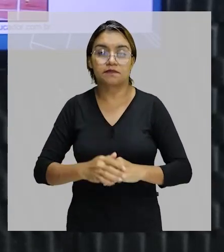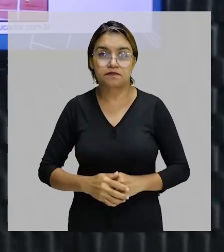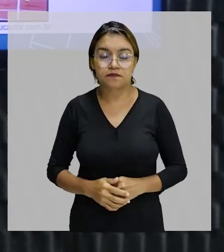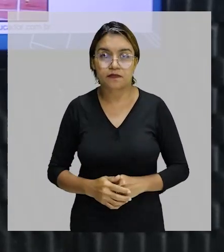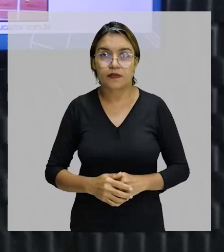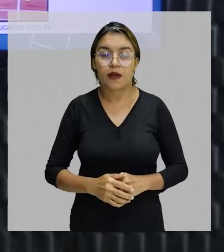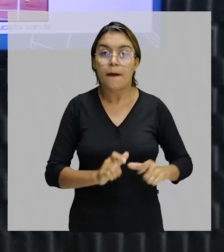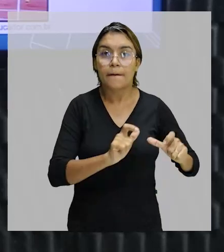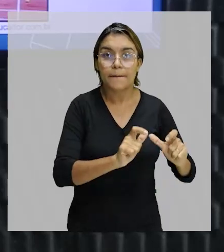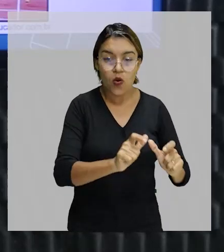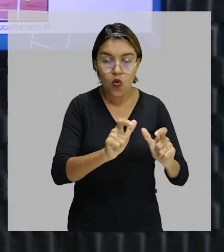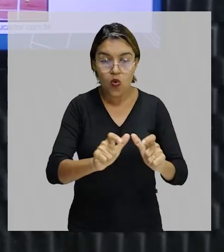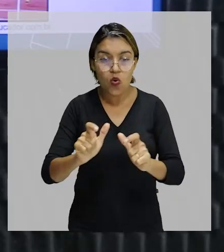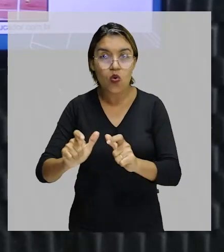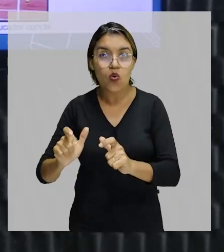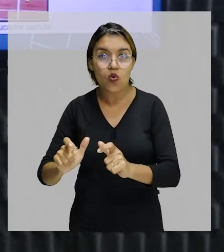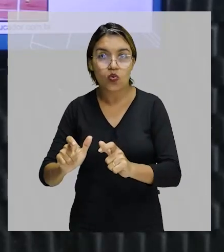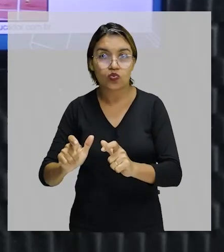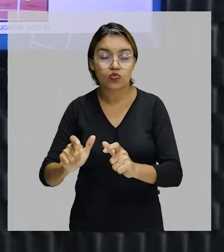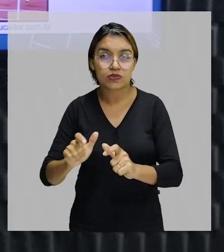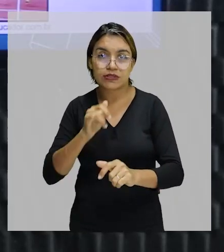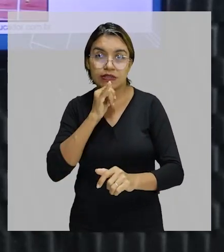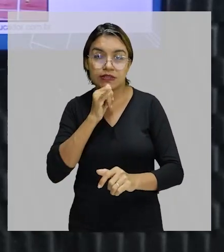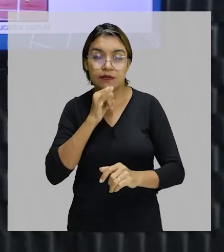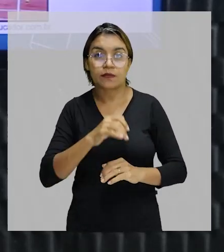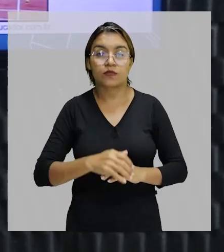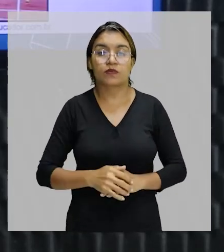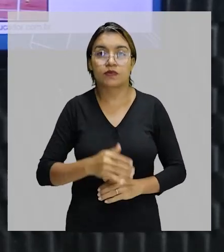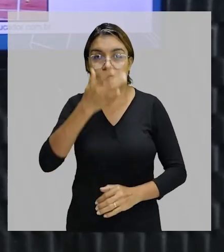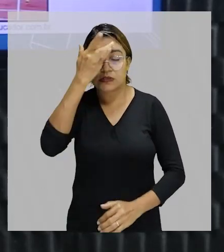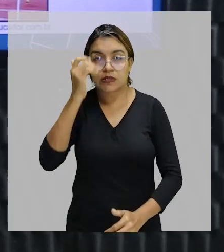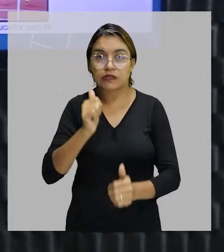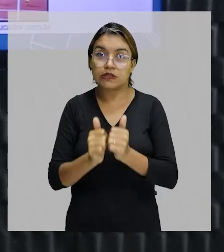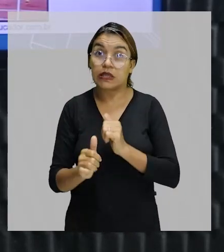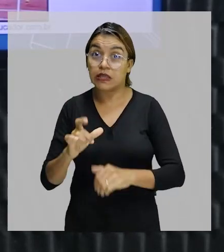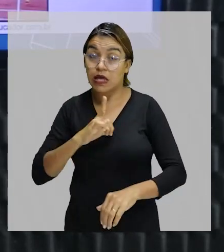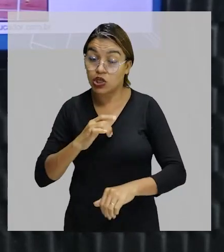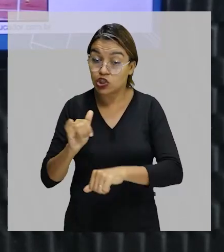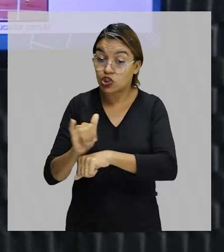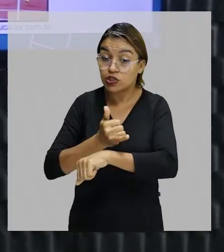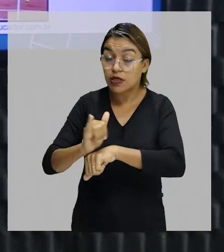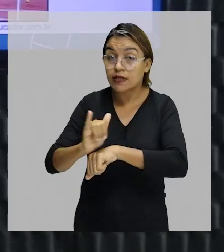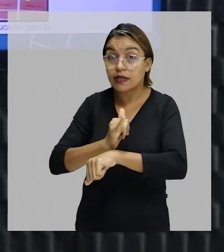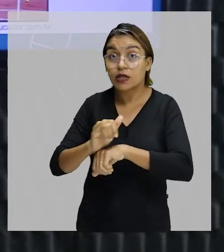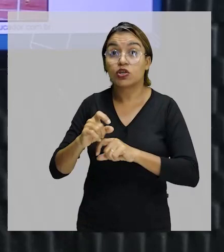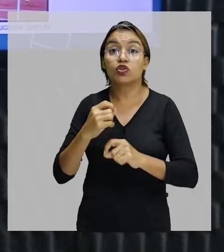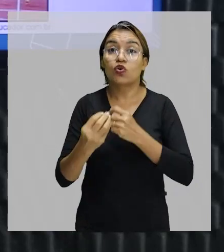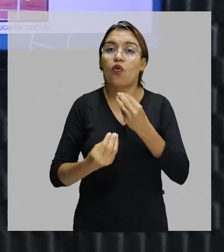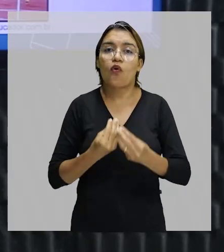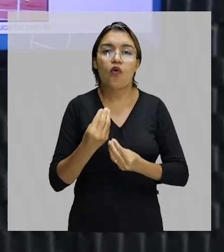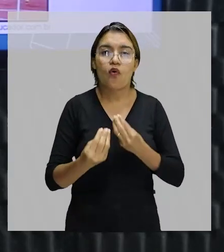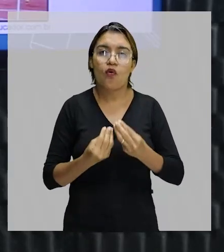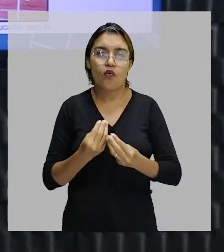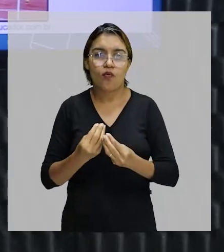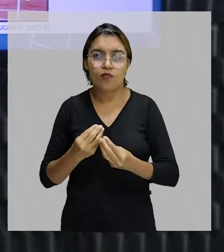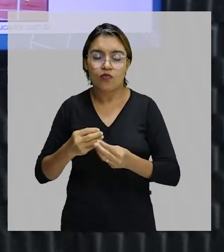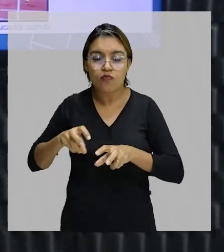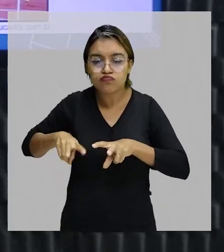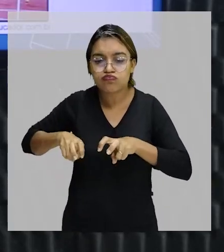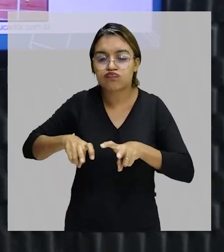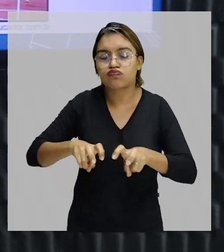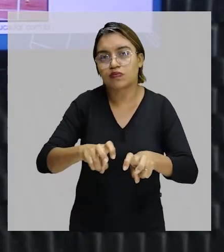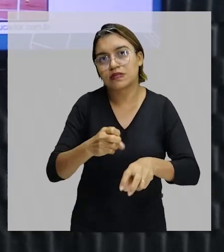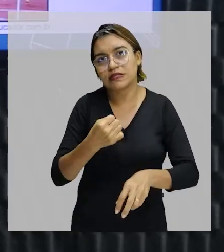as posições que os atletas iriam correr. Então, era de estratégia e tática da equipe, como é que eles iriam correr. Se